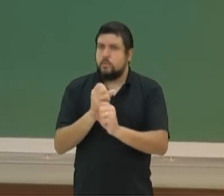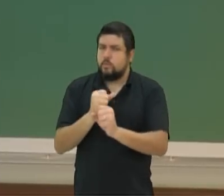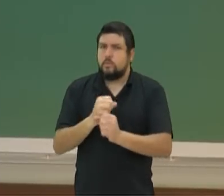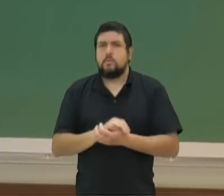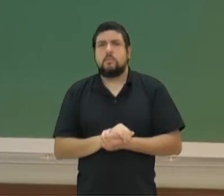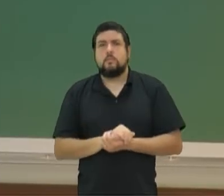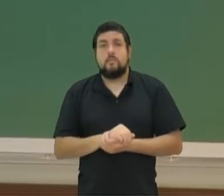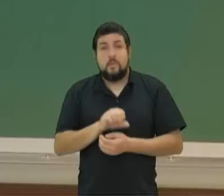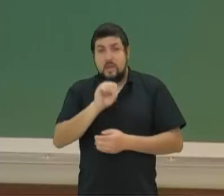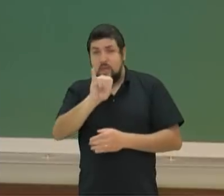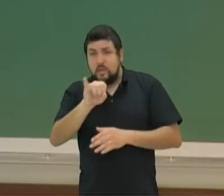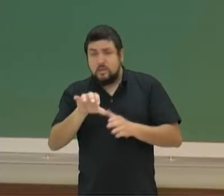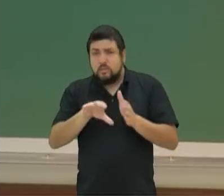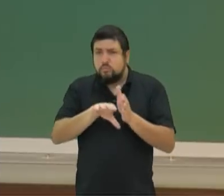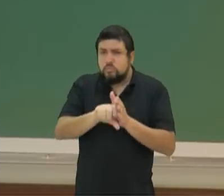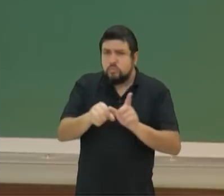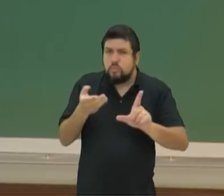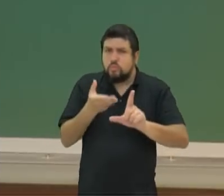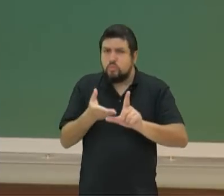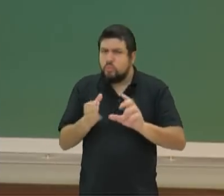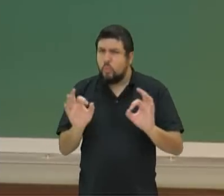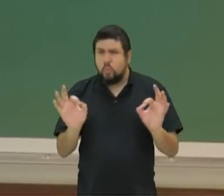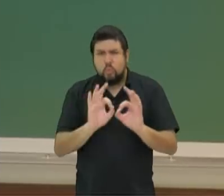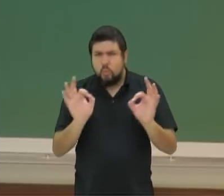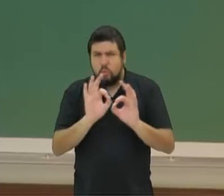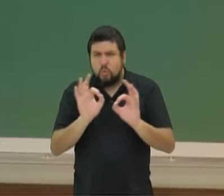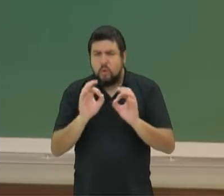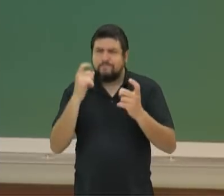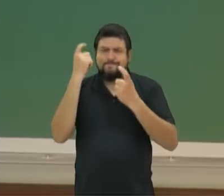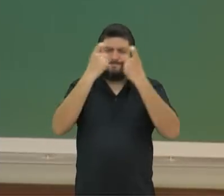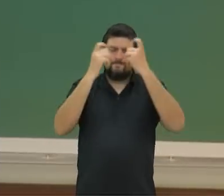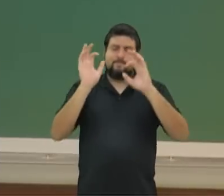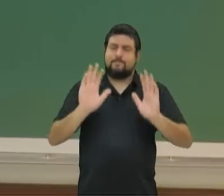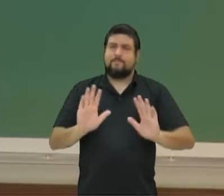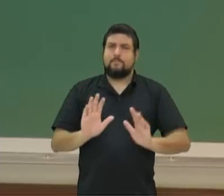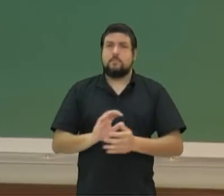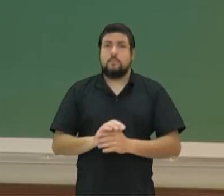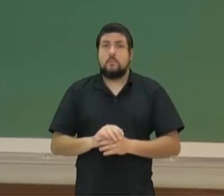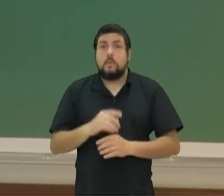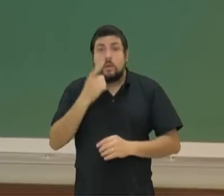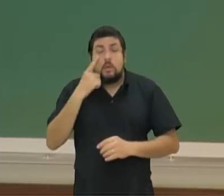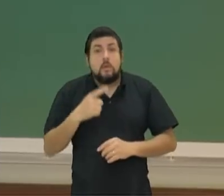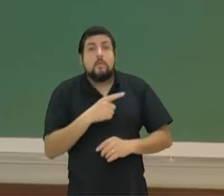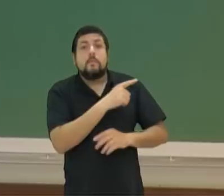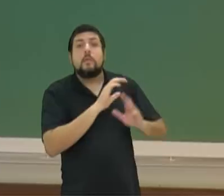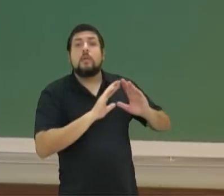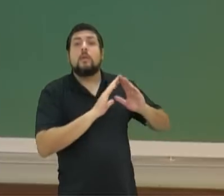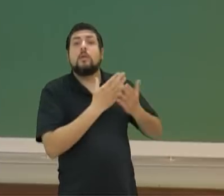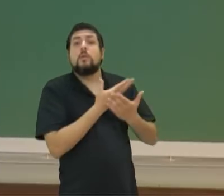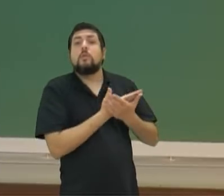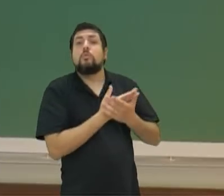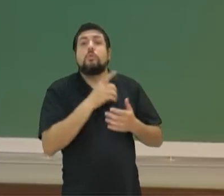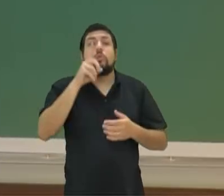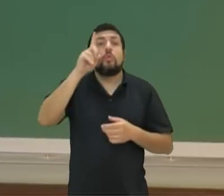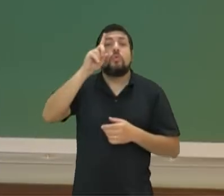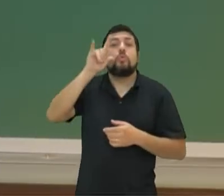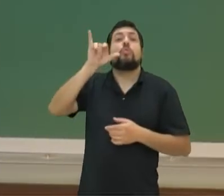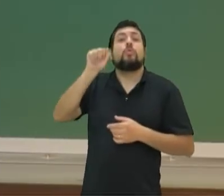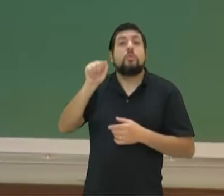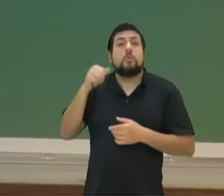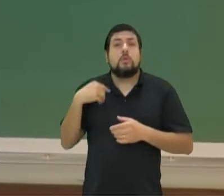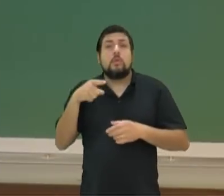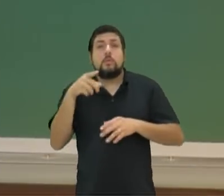acesso ao Classroom, não fique preocupado. Veja bem certinho o dia que a sua escola está marcando para buscar e pegar a atividade